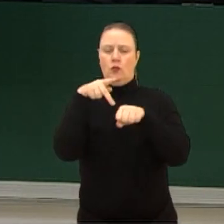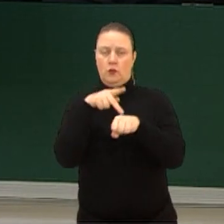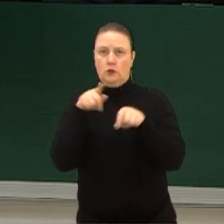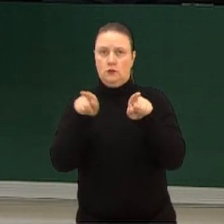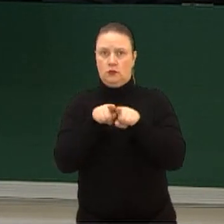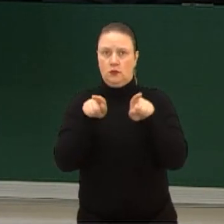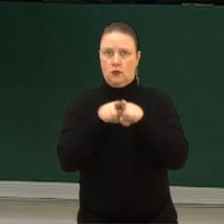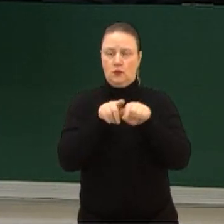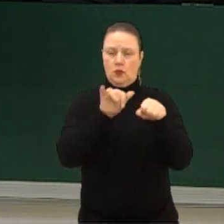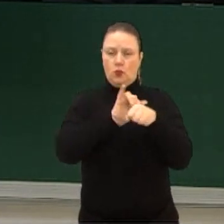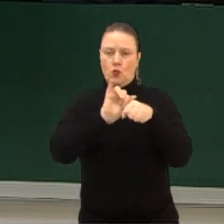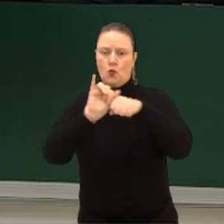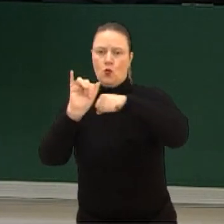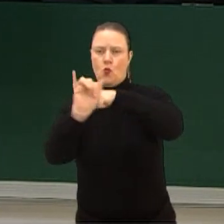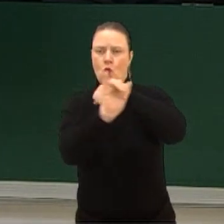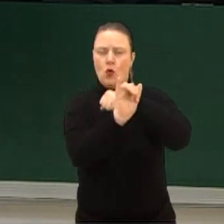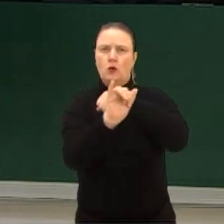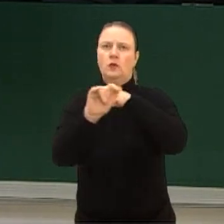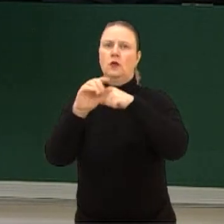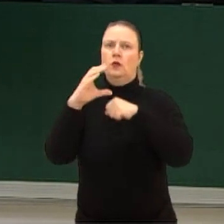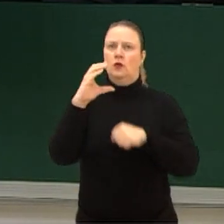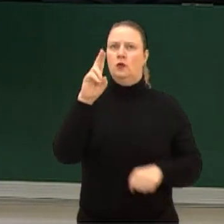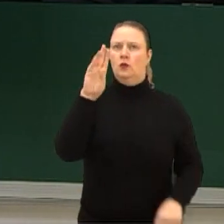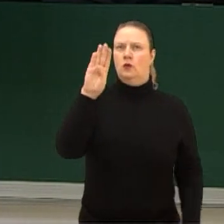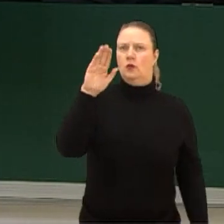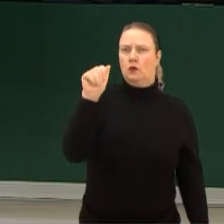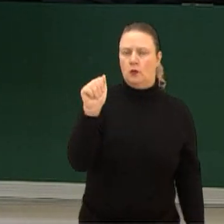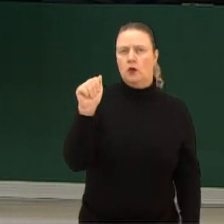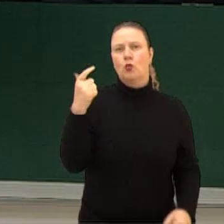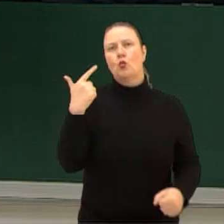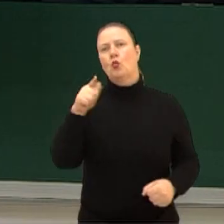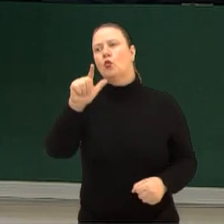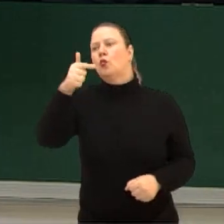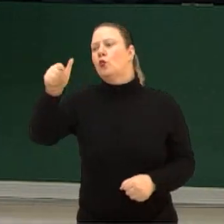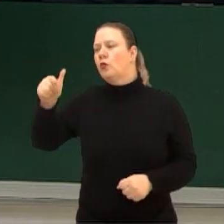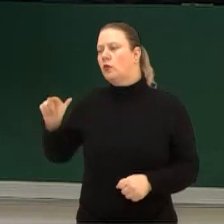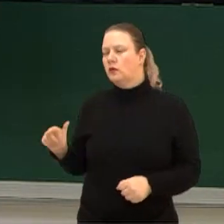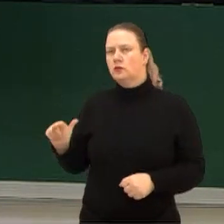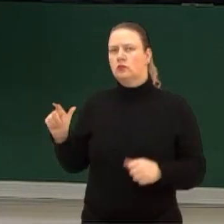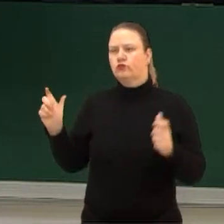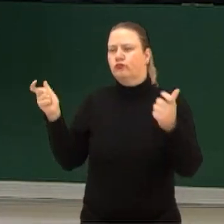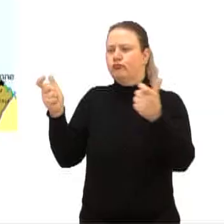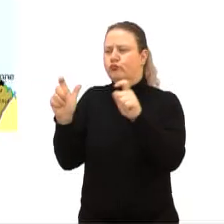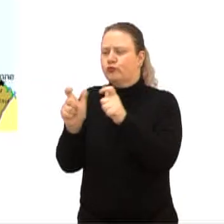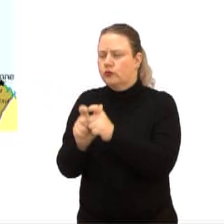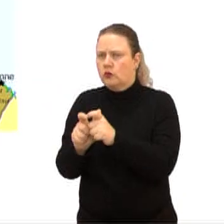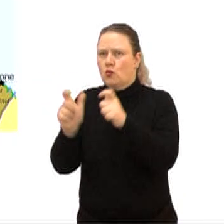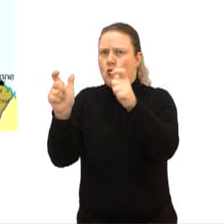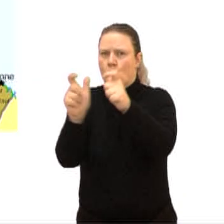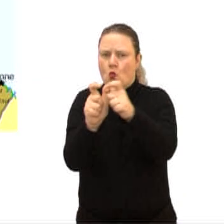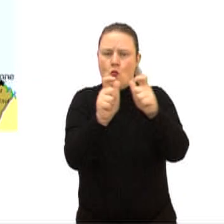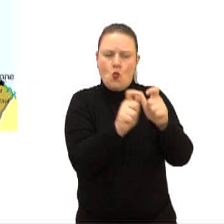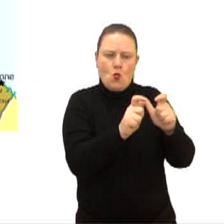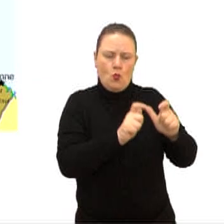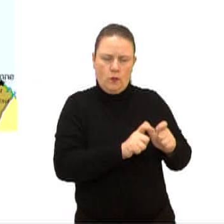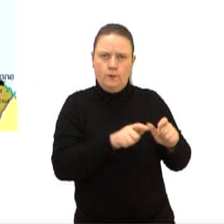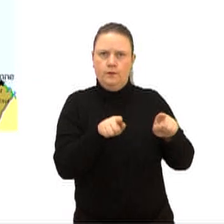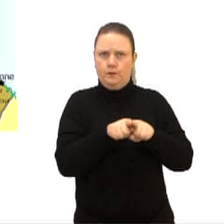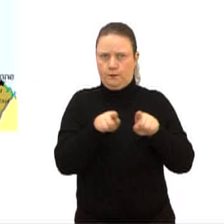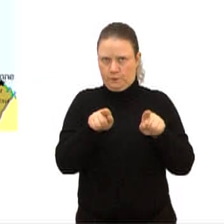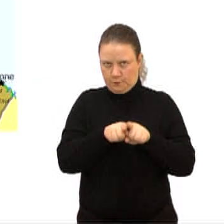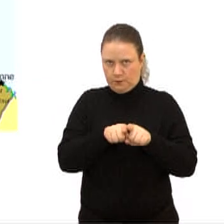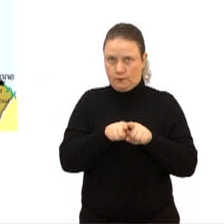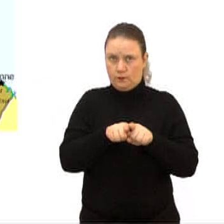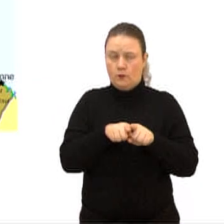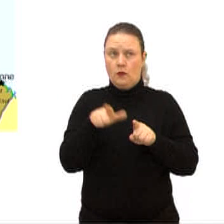ilhas, algumas maiores, como Cuba, e outras menorzinhas, São Juan, Dominica, República Dominicana,